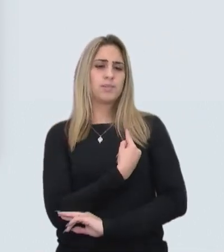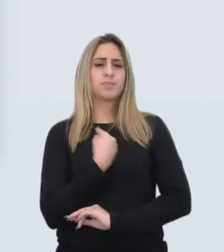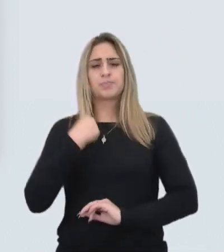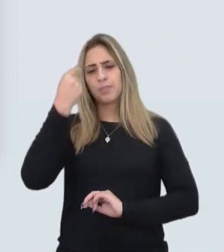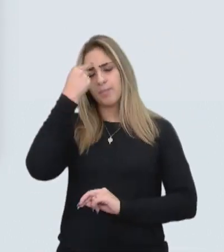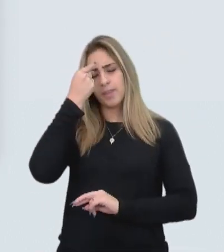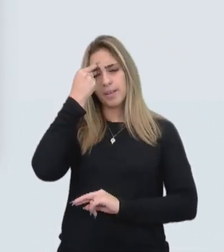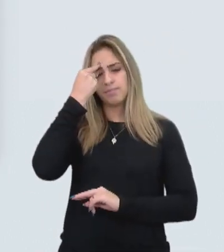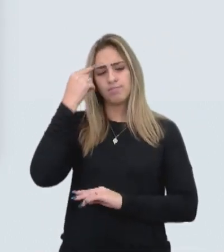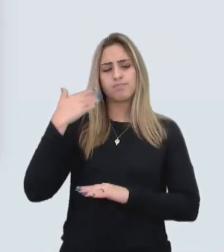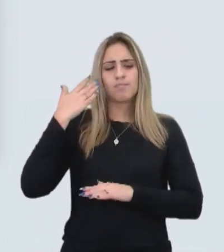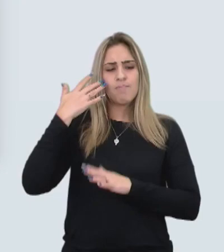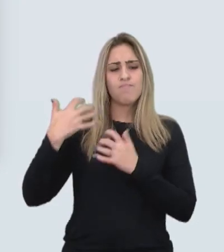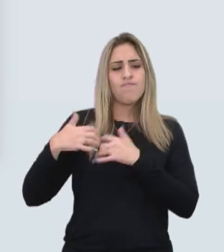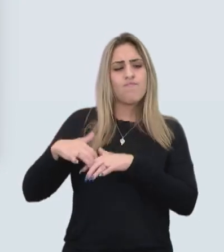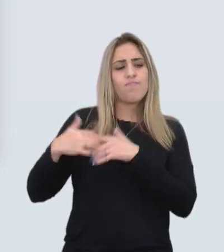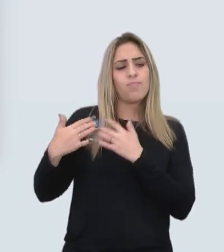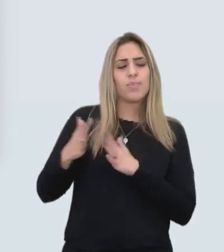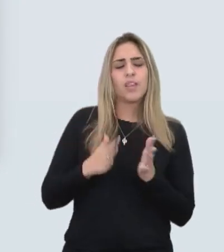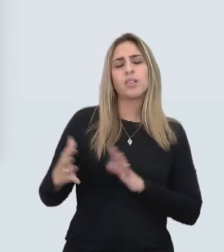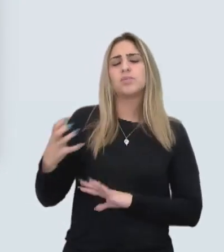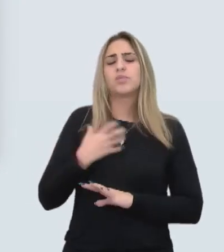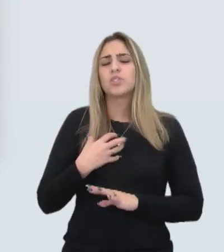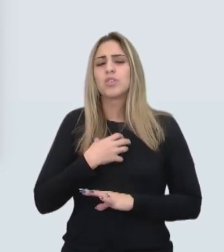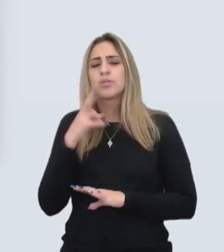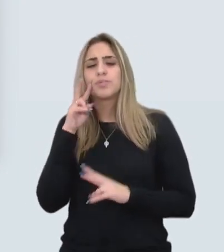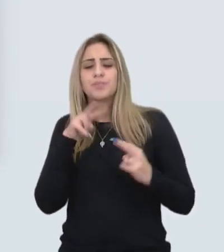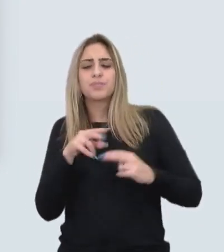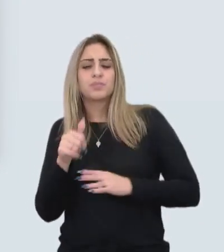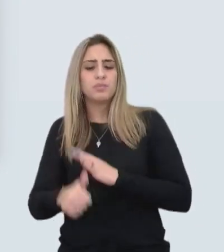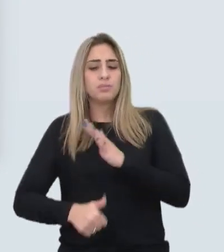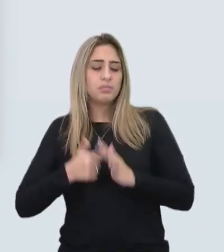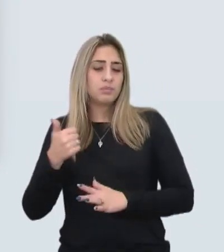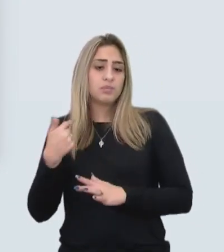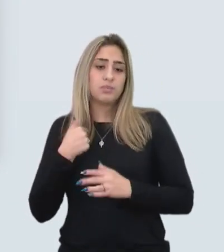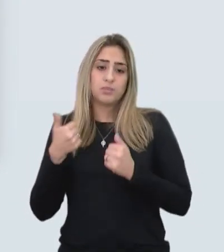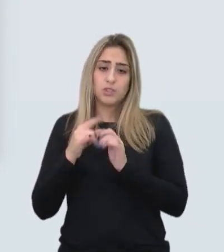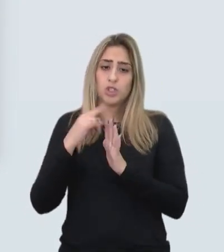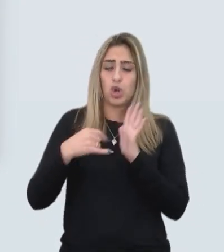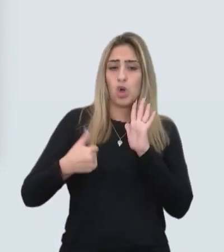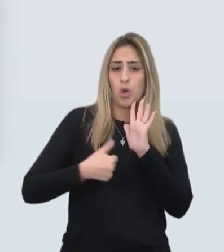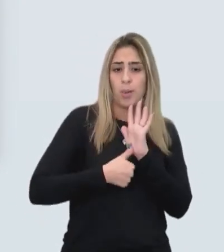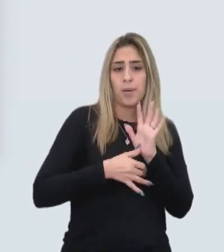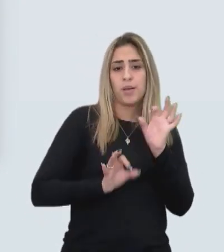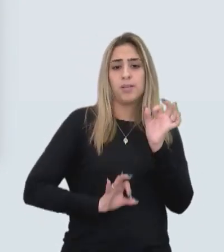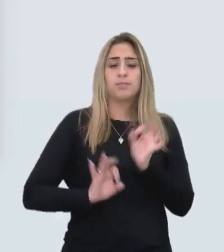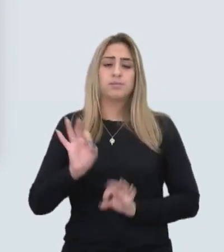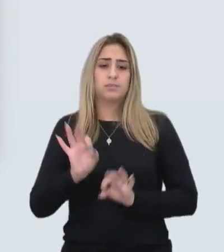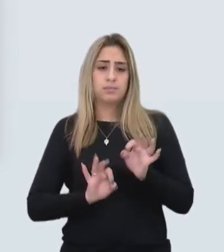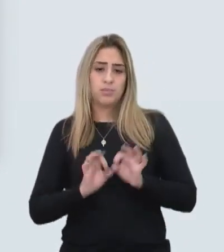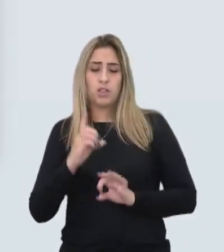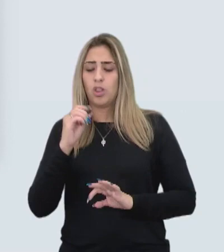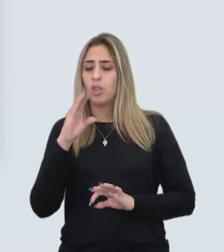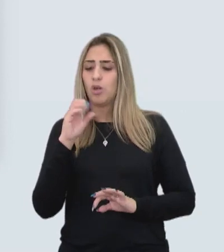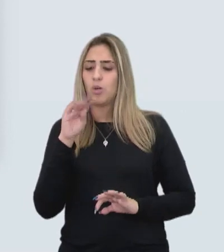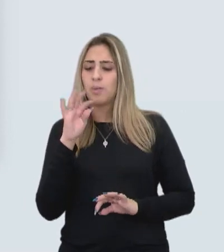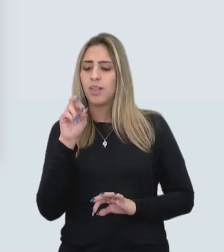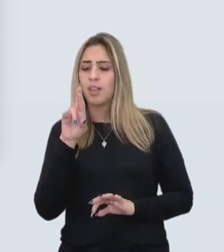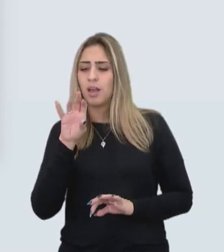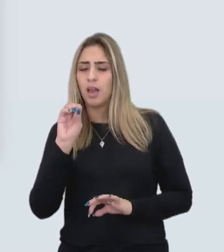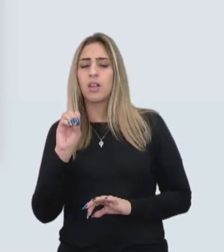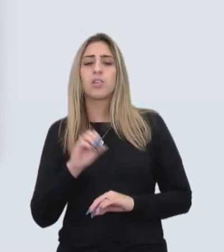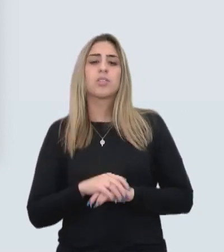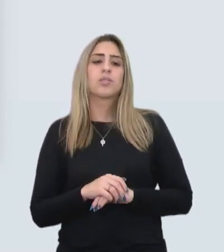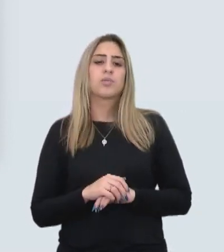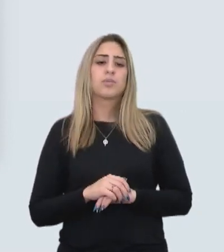forma de processar isso da maneira que eu vejo melhor, que é no cinema. Então eu tô com um projeto de documentário que tá com um título, né, de